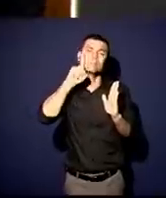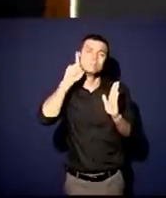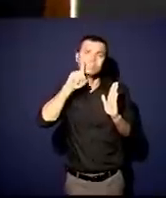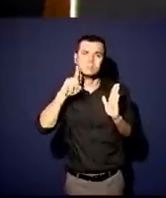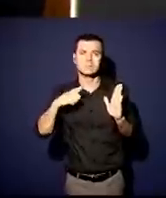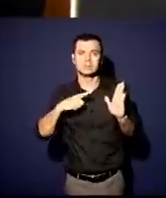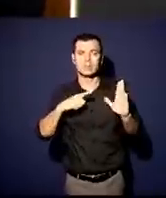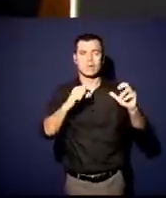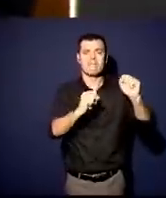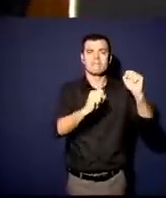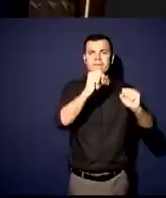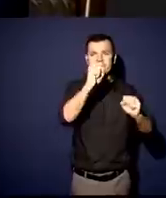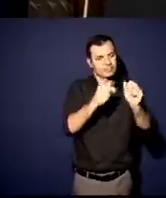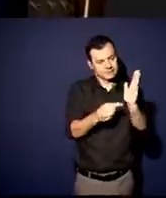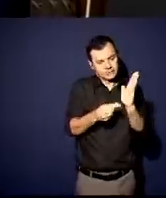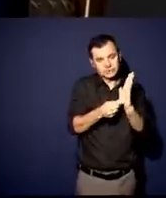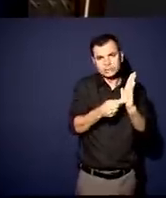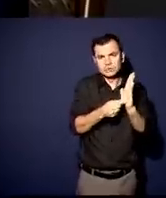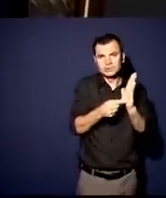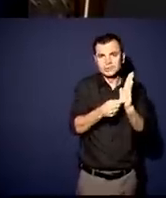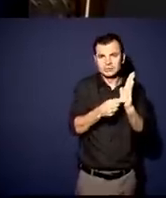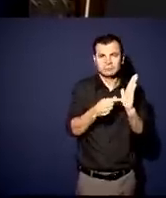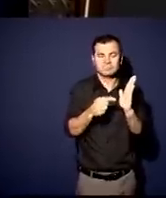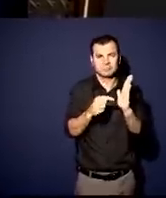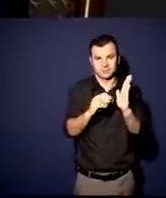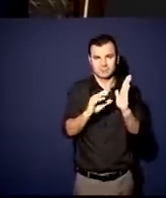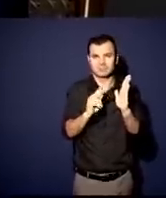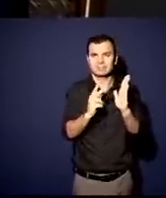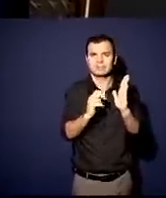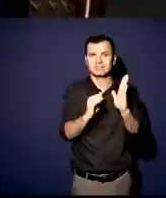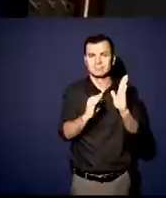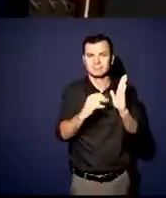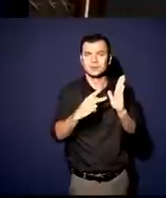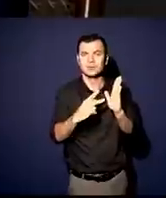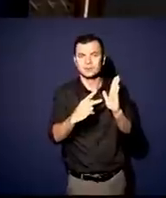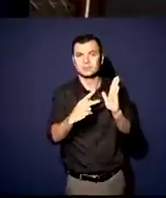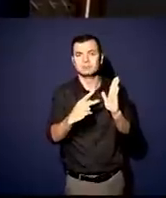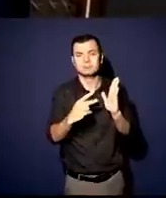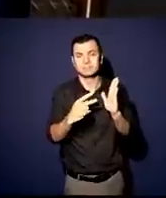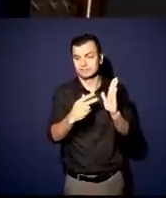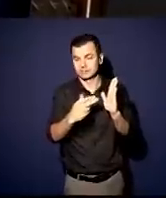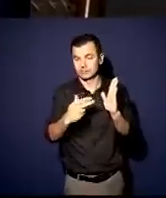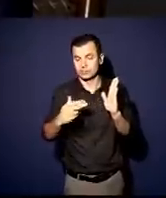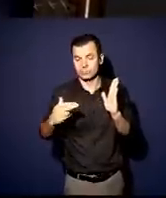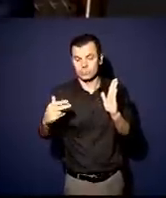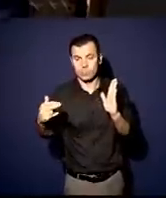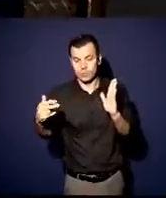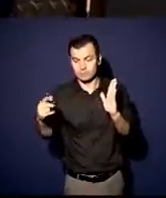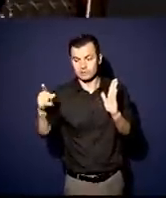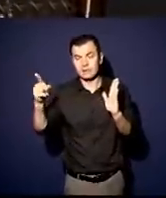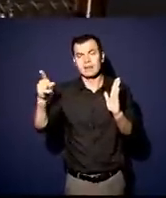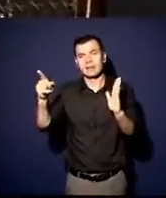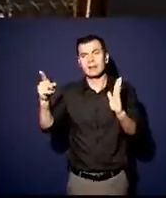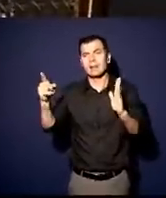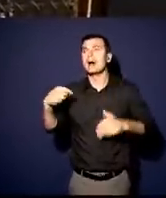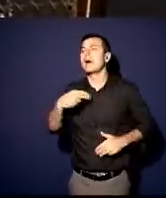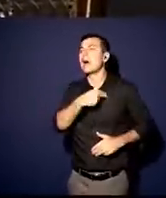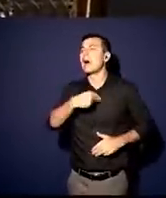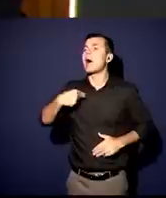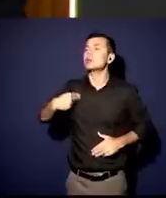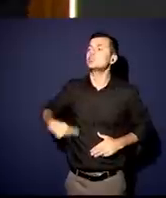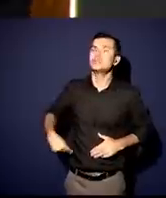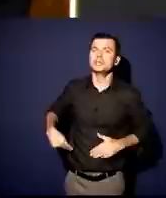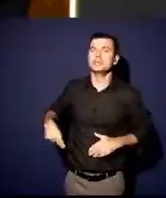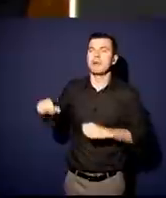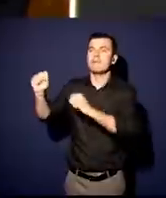de chips. Quer dizer, você coloca toda essa cadeia que não se quer mais depender da China e nem de